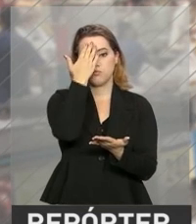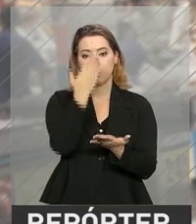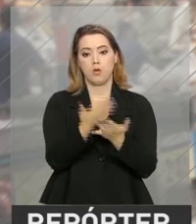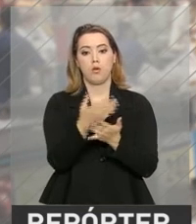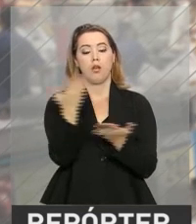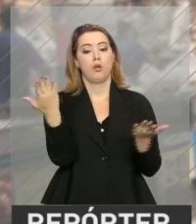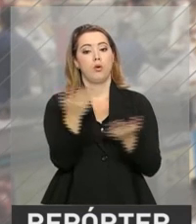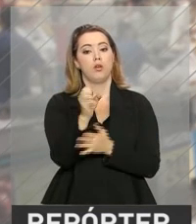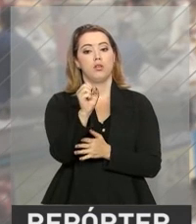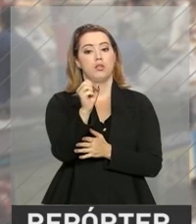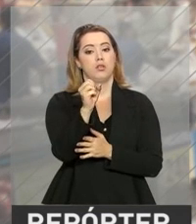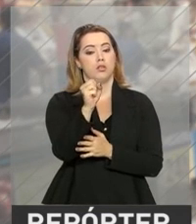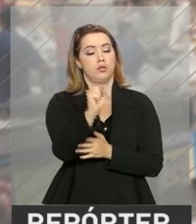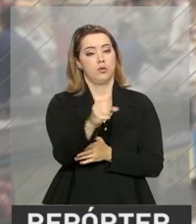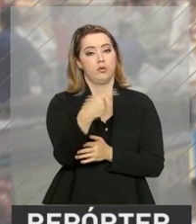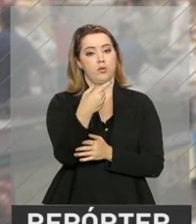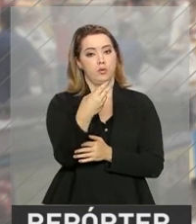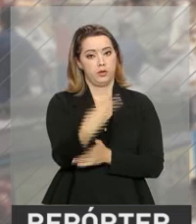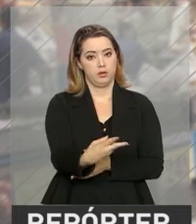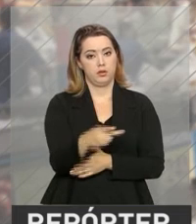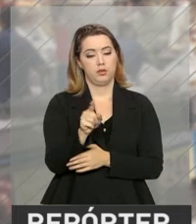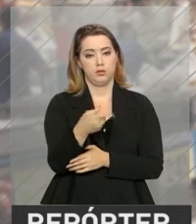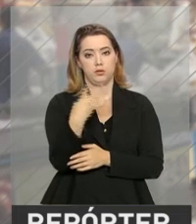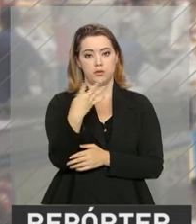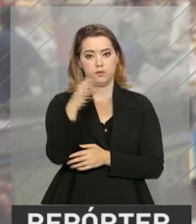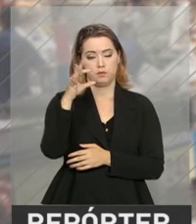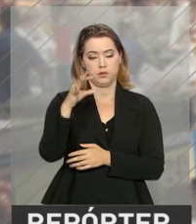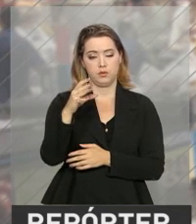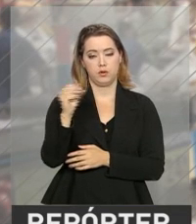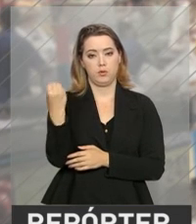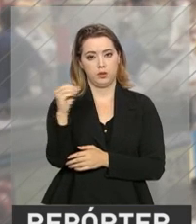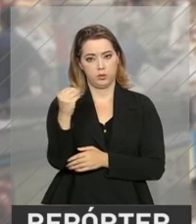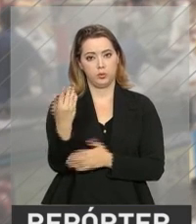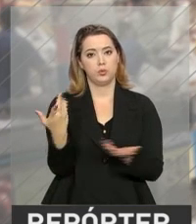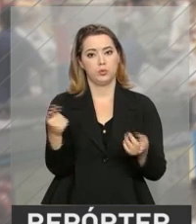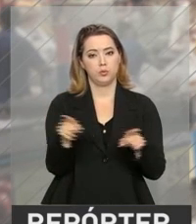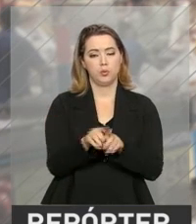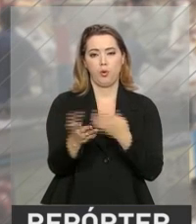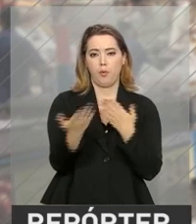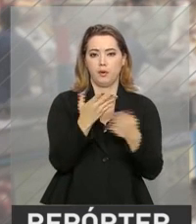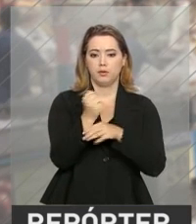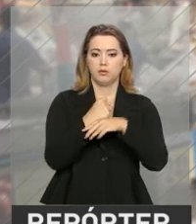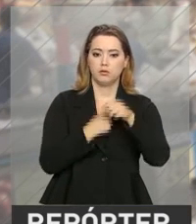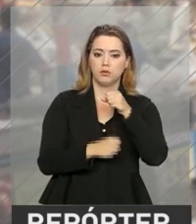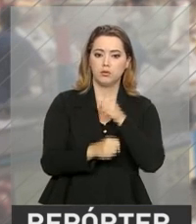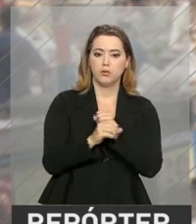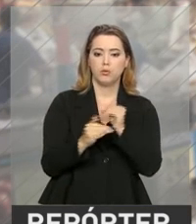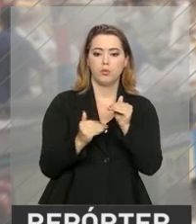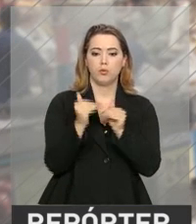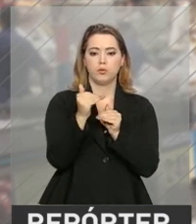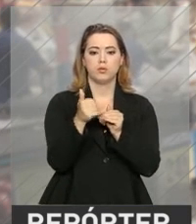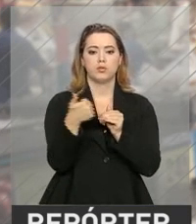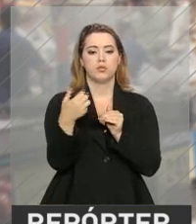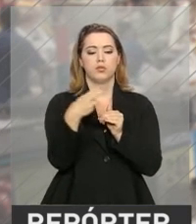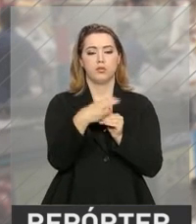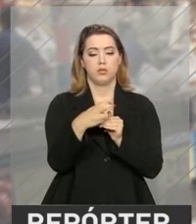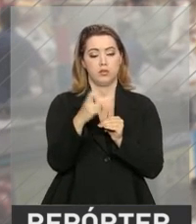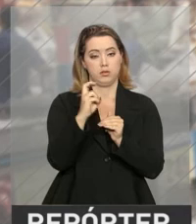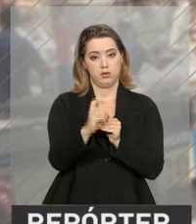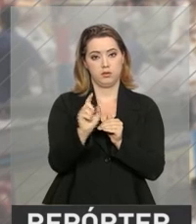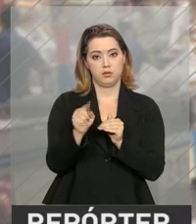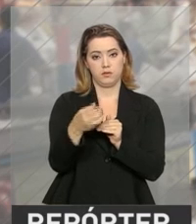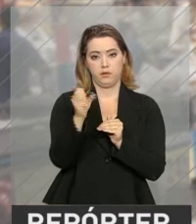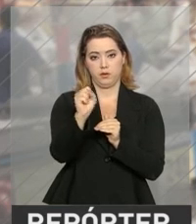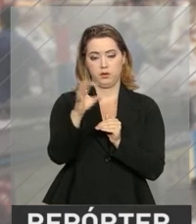de 82,4 em outubro. Se comparado ao mesmo período do ano passado, a alta foi de 15,8 pontos. Já